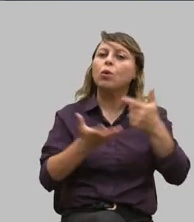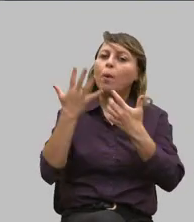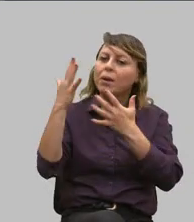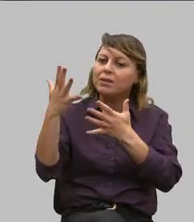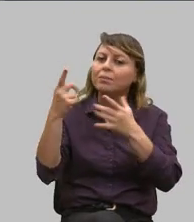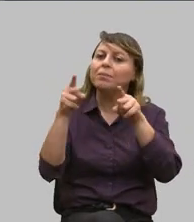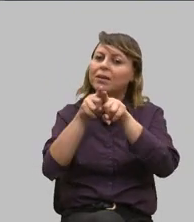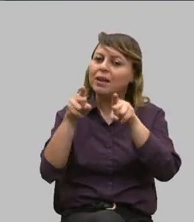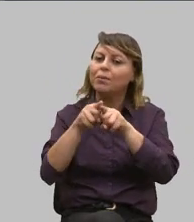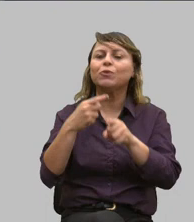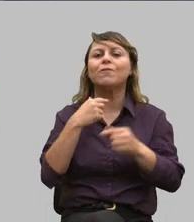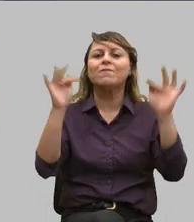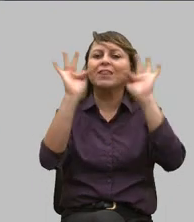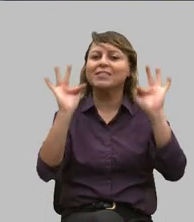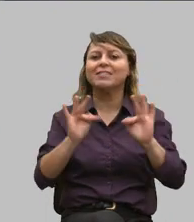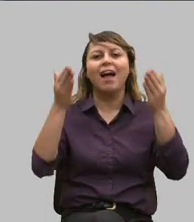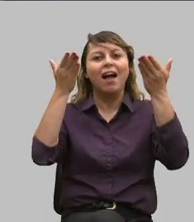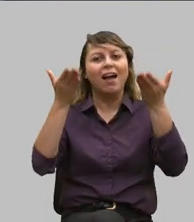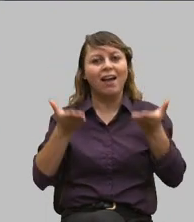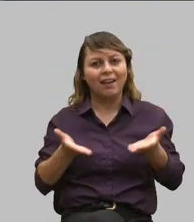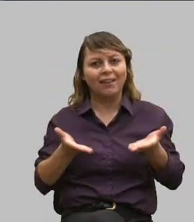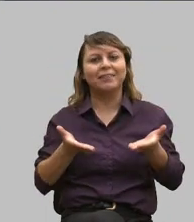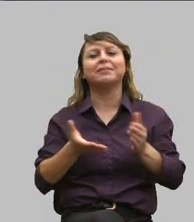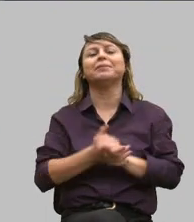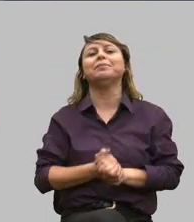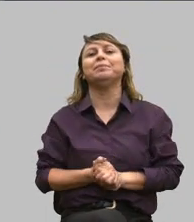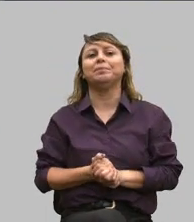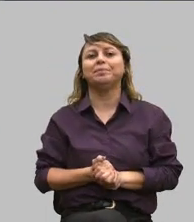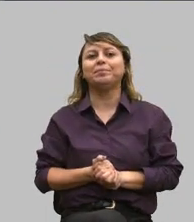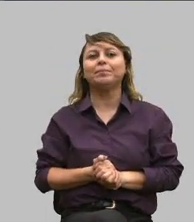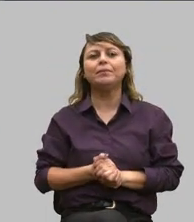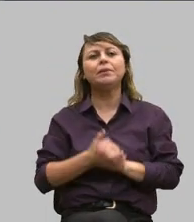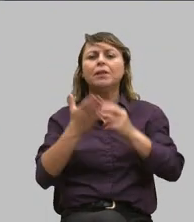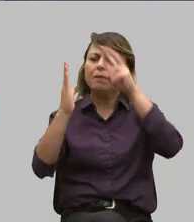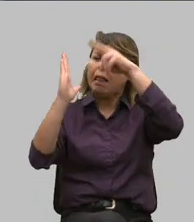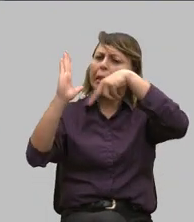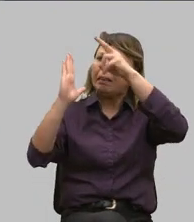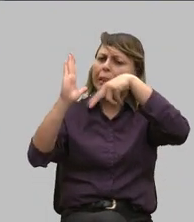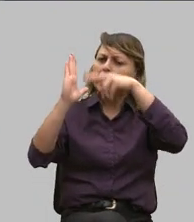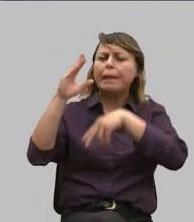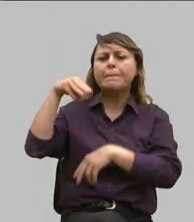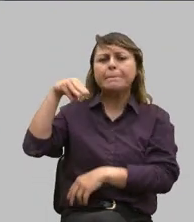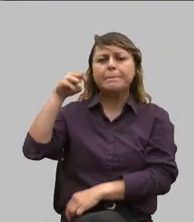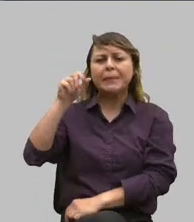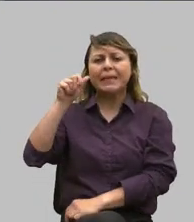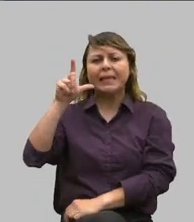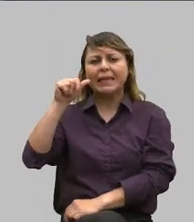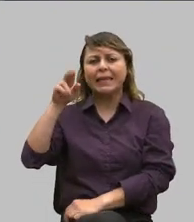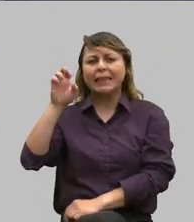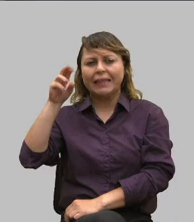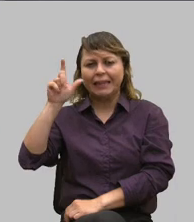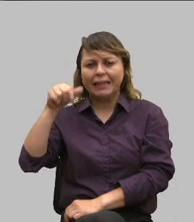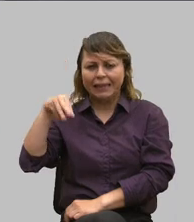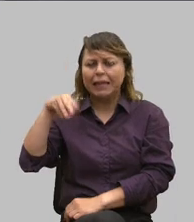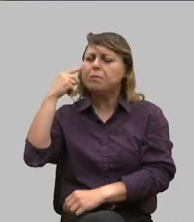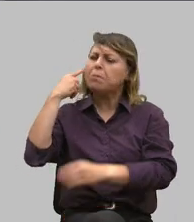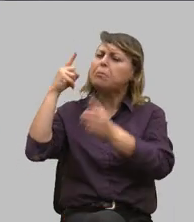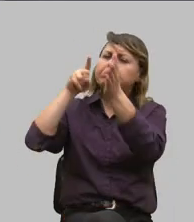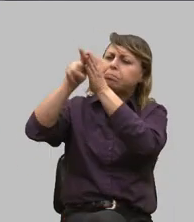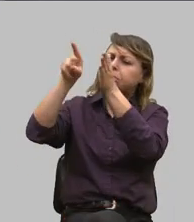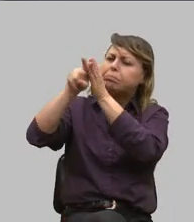feliz de estar aqui tava lendo eh o programa Melin e me surgiu uma série de